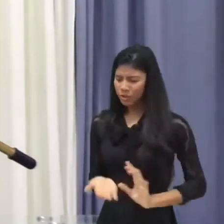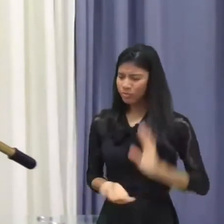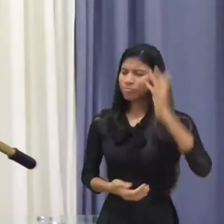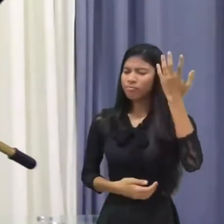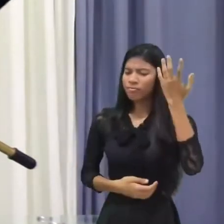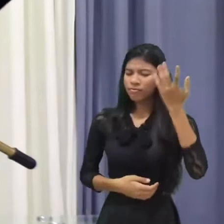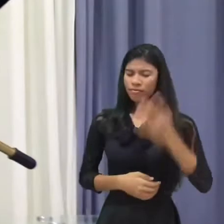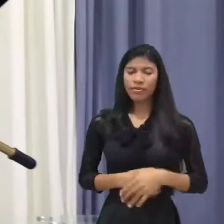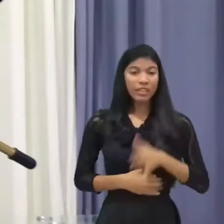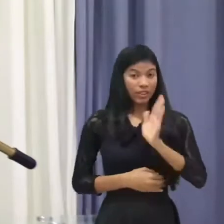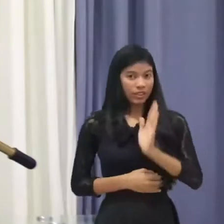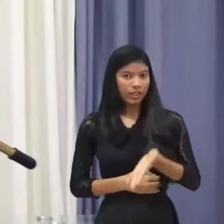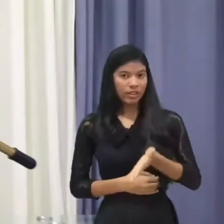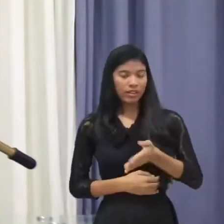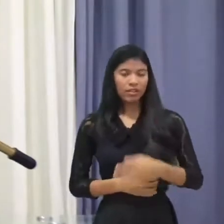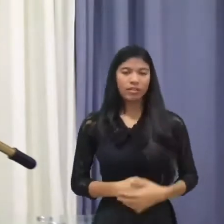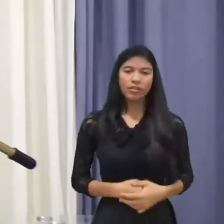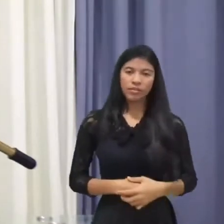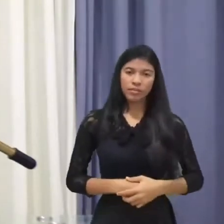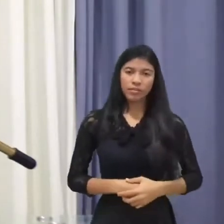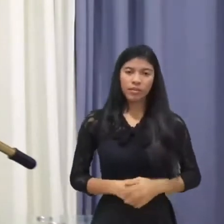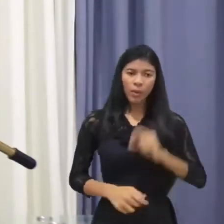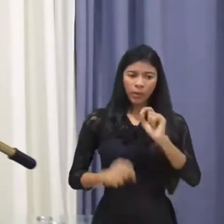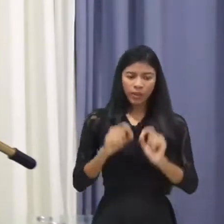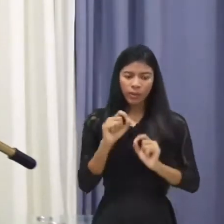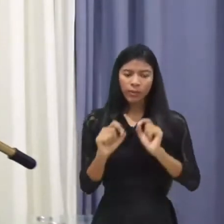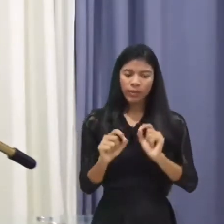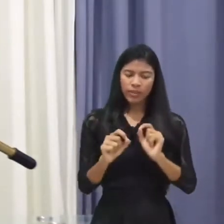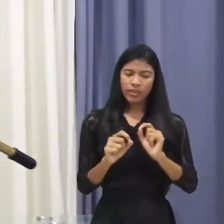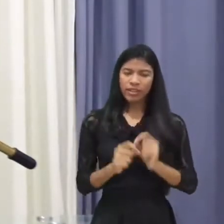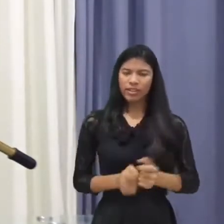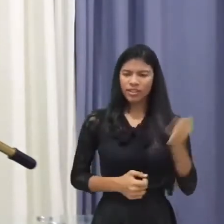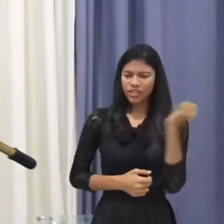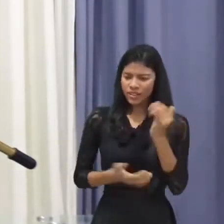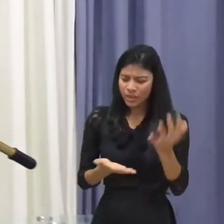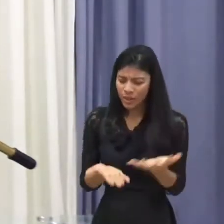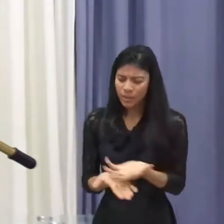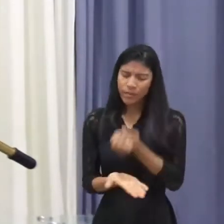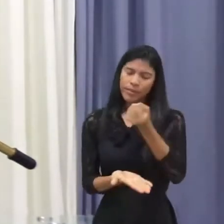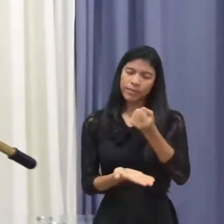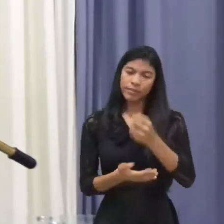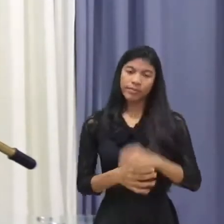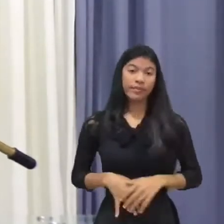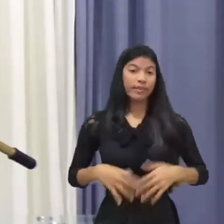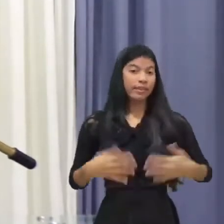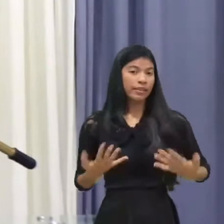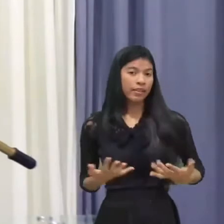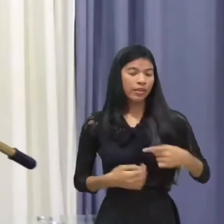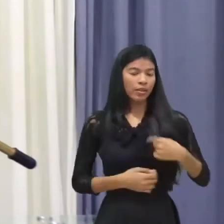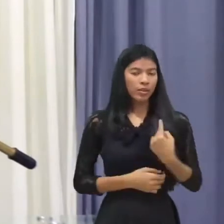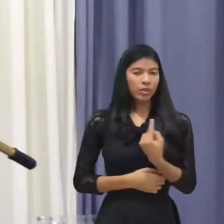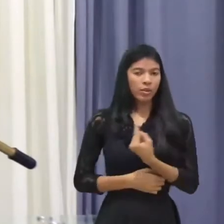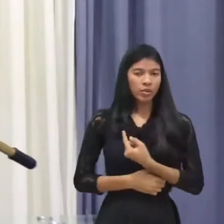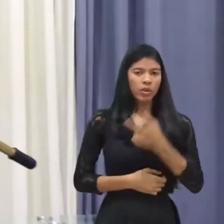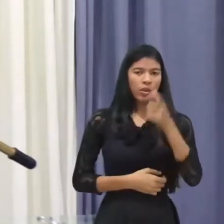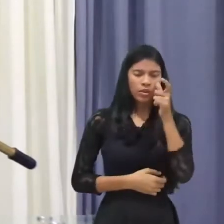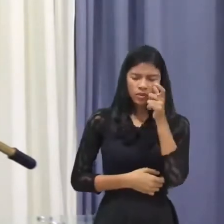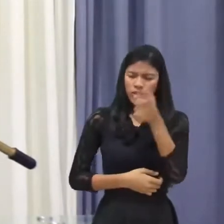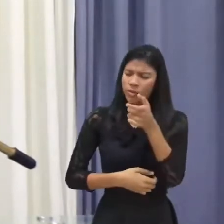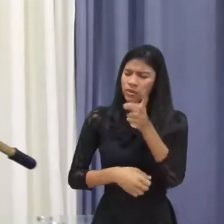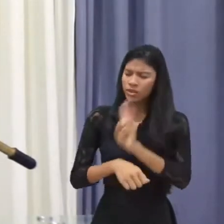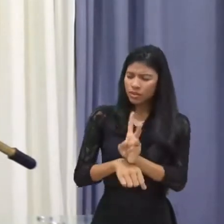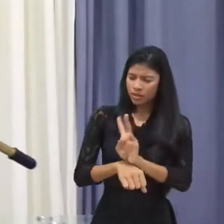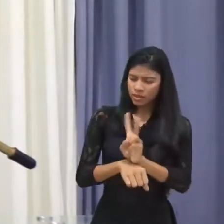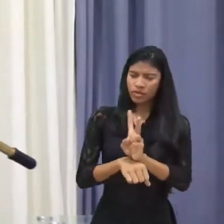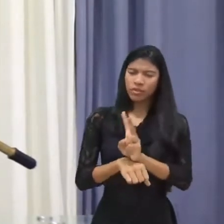estão acontecendo, o que dirá o arrebatamento? Não é? Então, nós ficamos mais atentos, nos